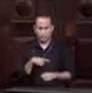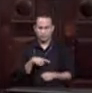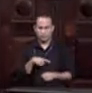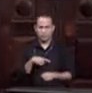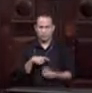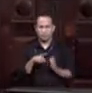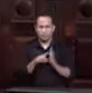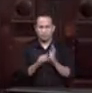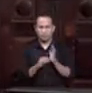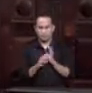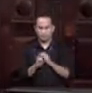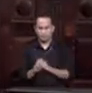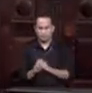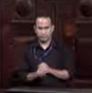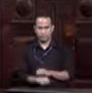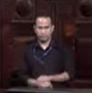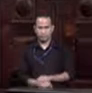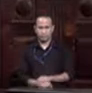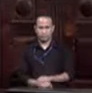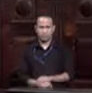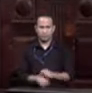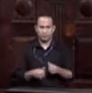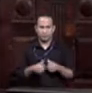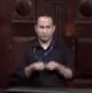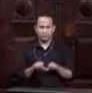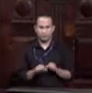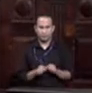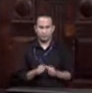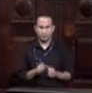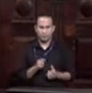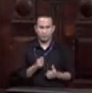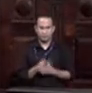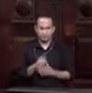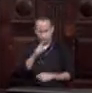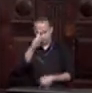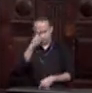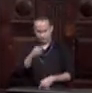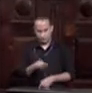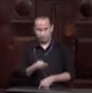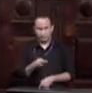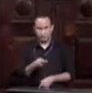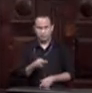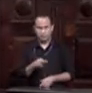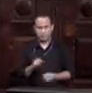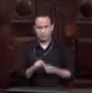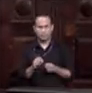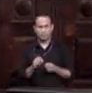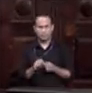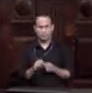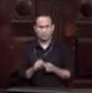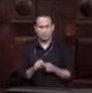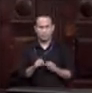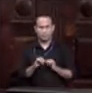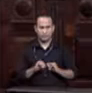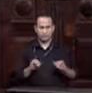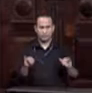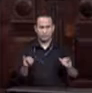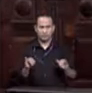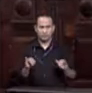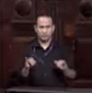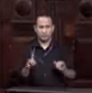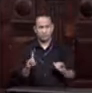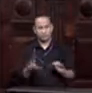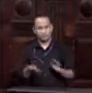5 deste artigo, ficarão as despesas obrigatórias realizadas com tais recursos, sujeitas